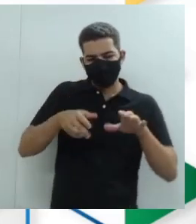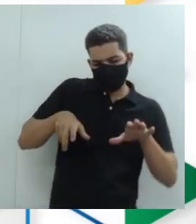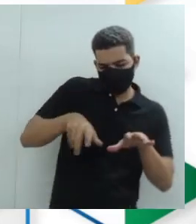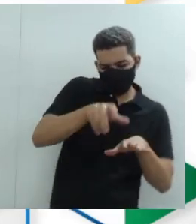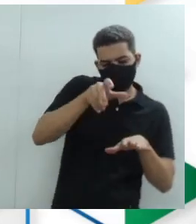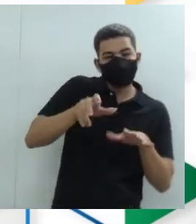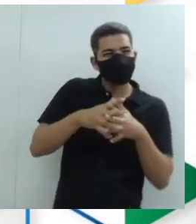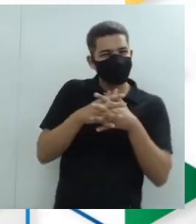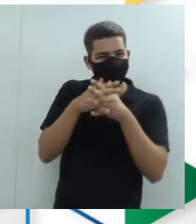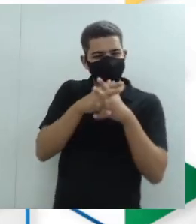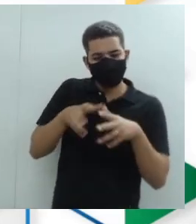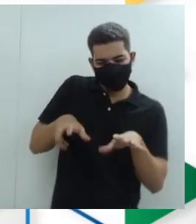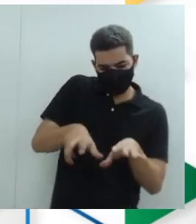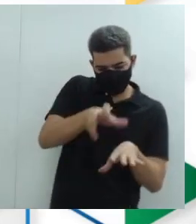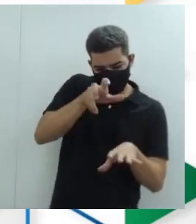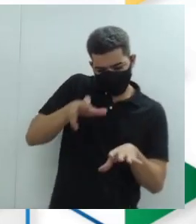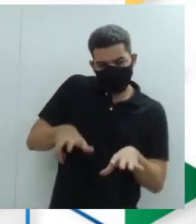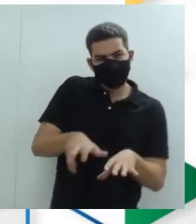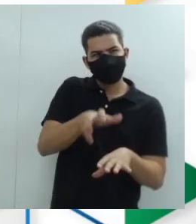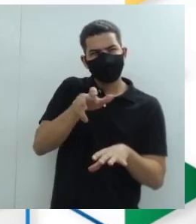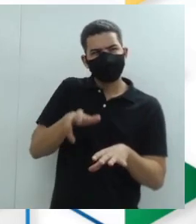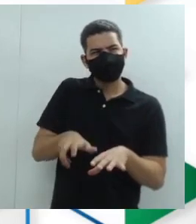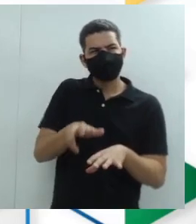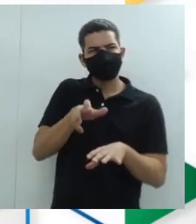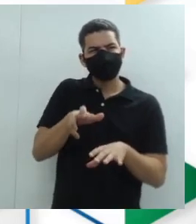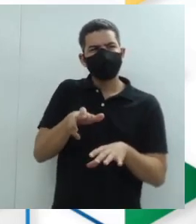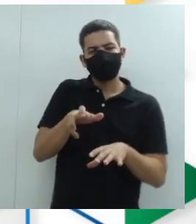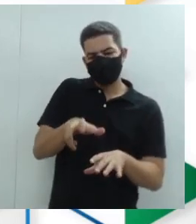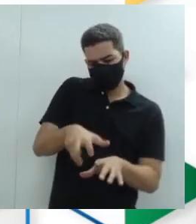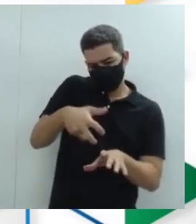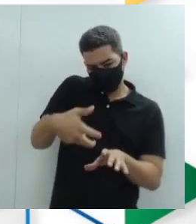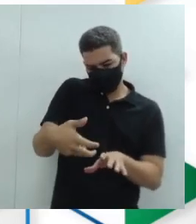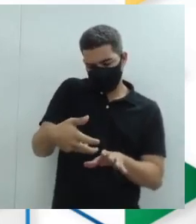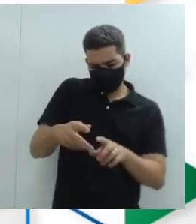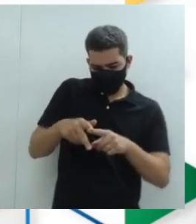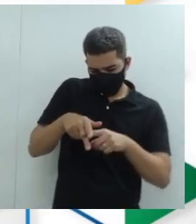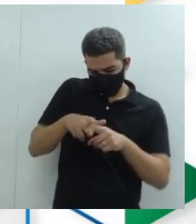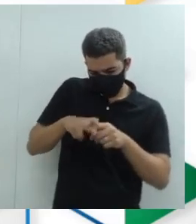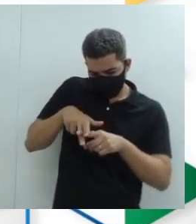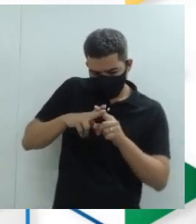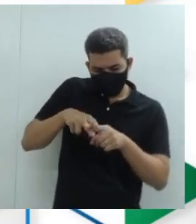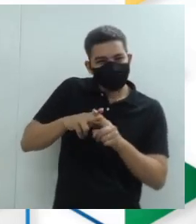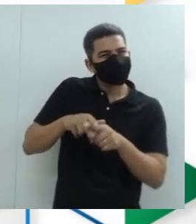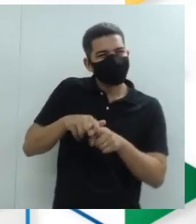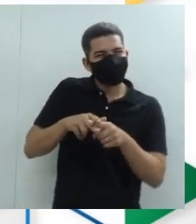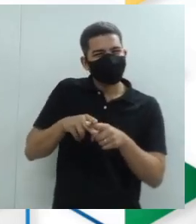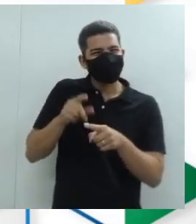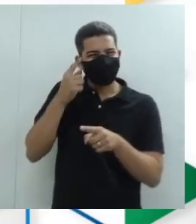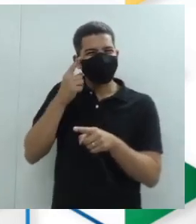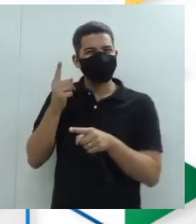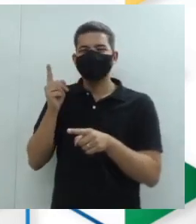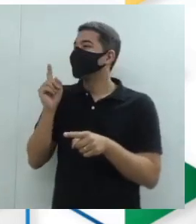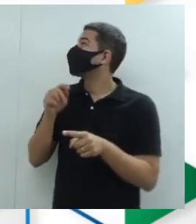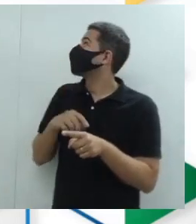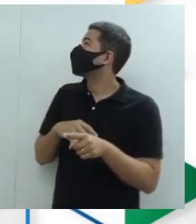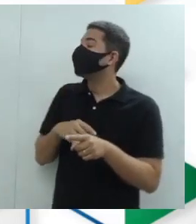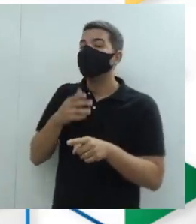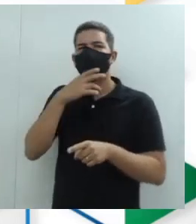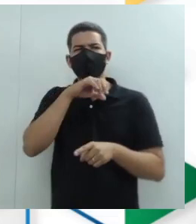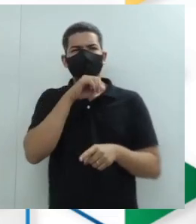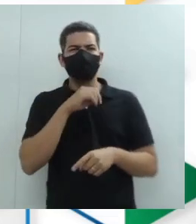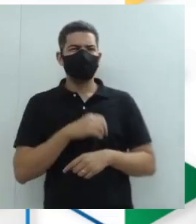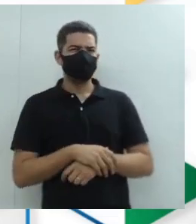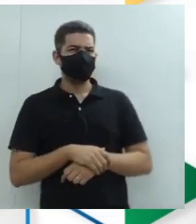de brinquedo e como se estivesse consertando este caminhão de brinquedo. Aí o pai fala para o